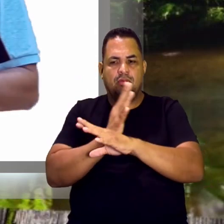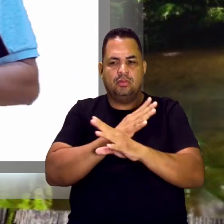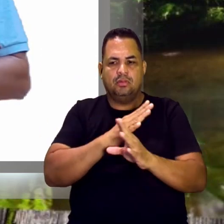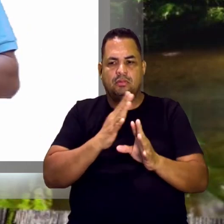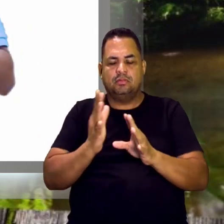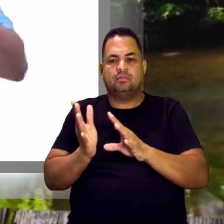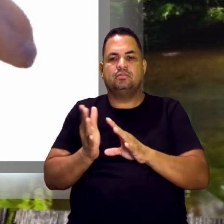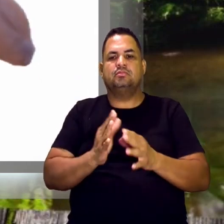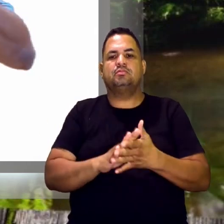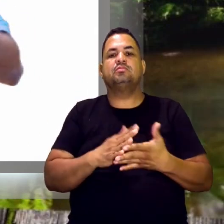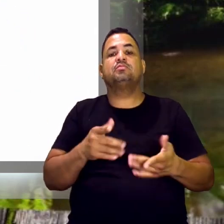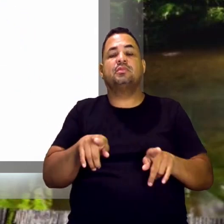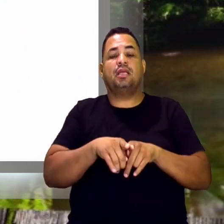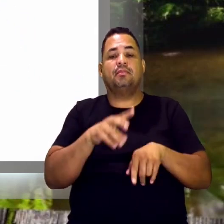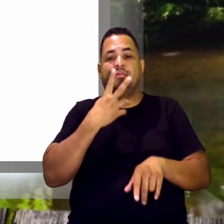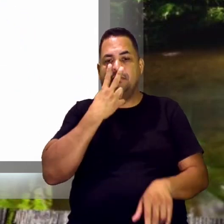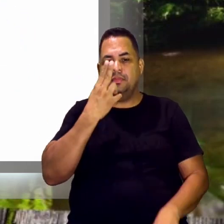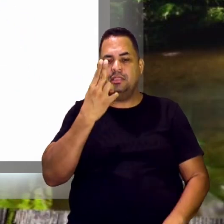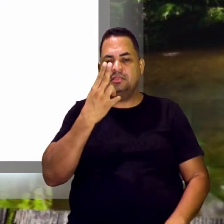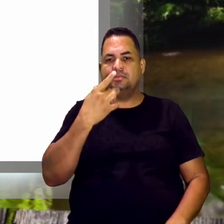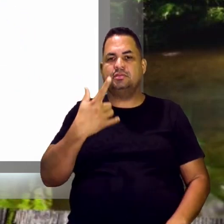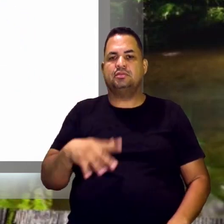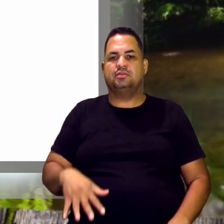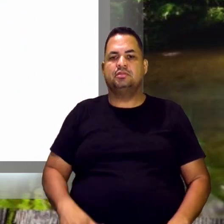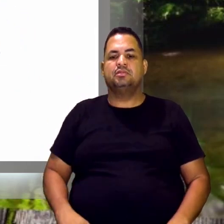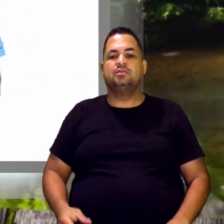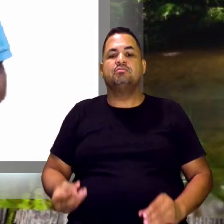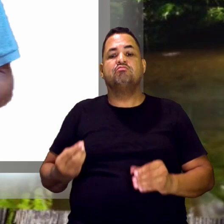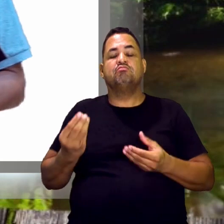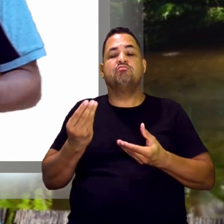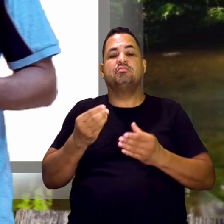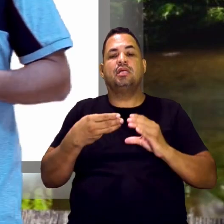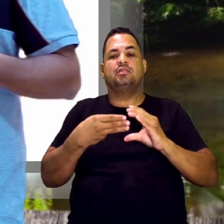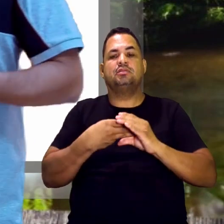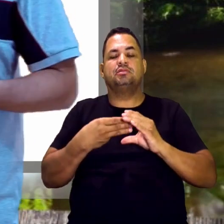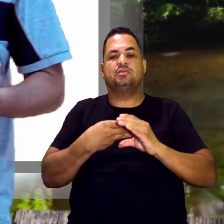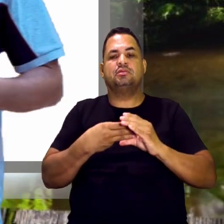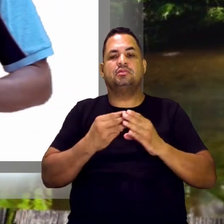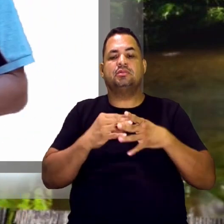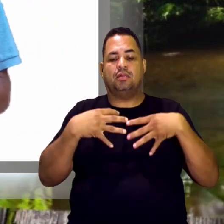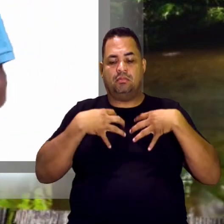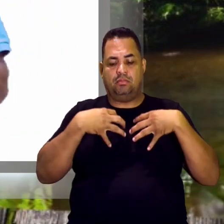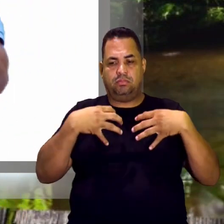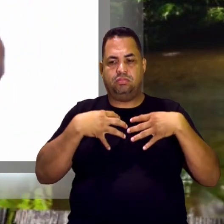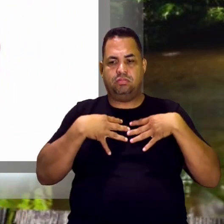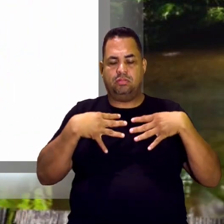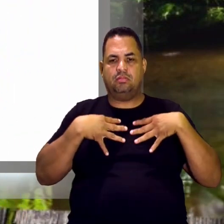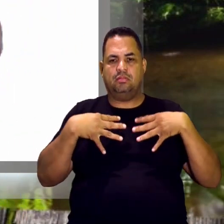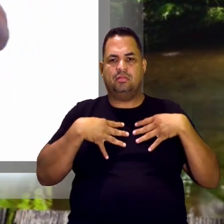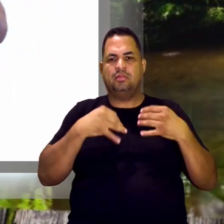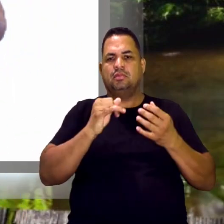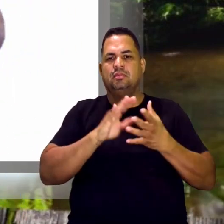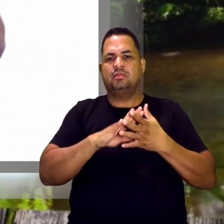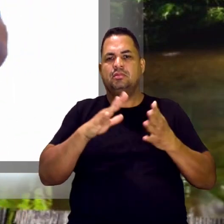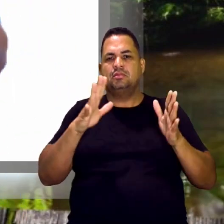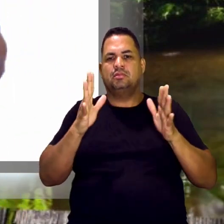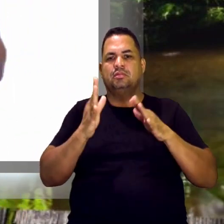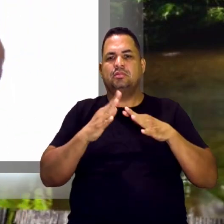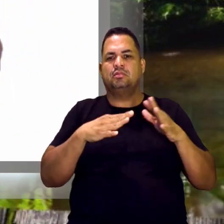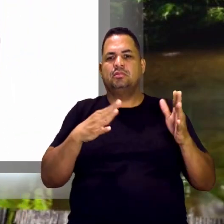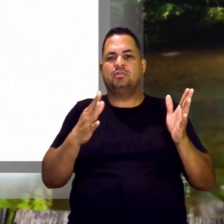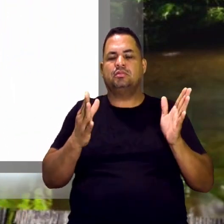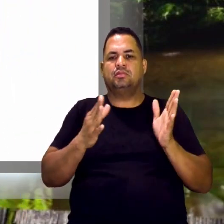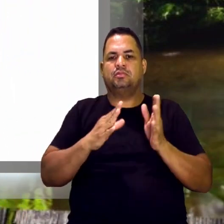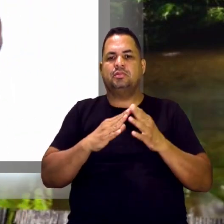mexendo? A mesma coisa são essas células no nosso pulmão, por exemplo. O movimento